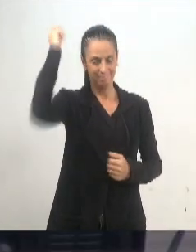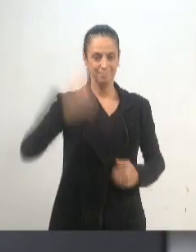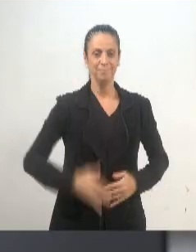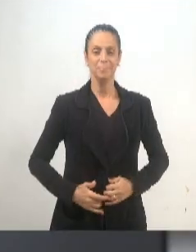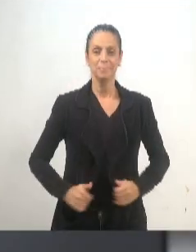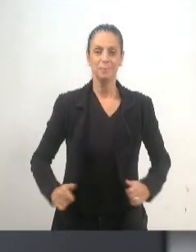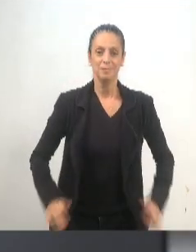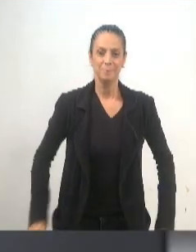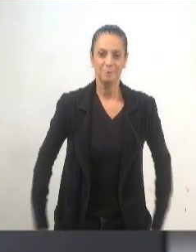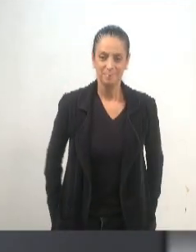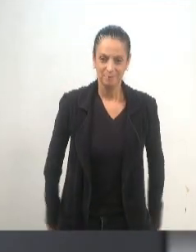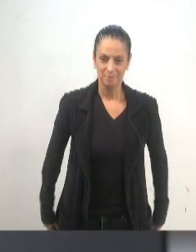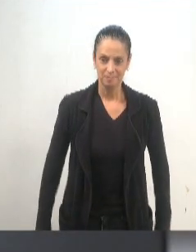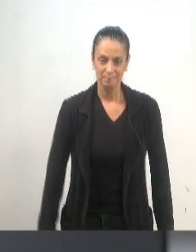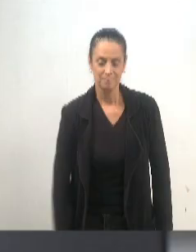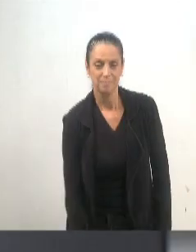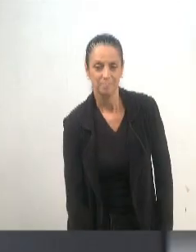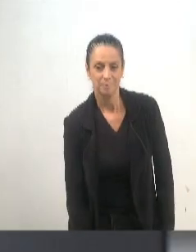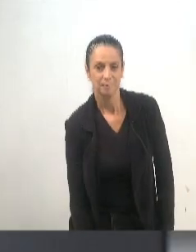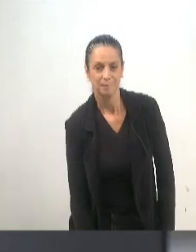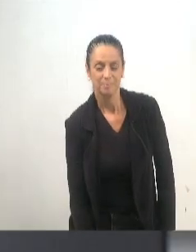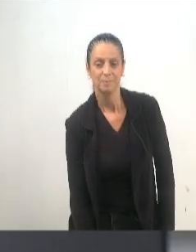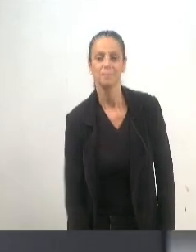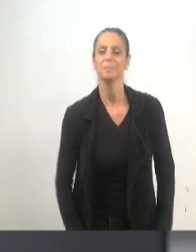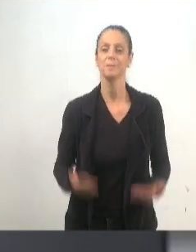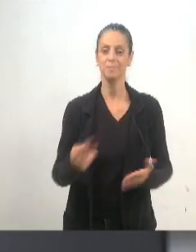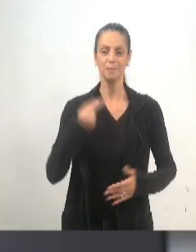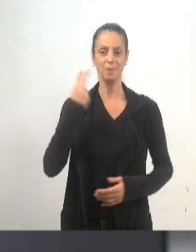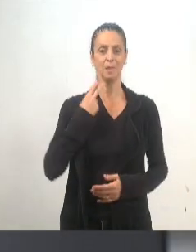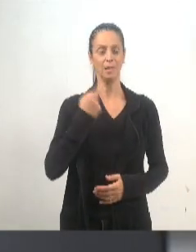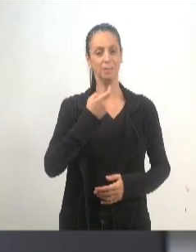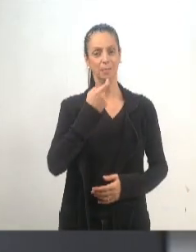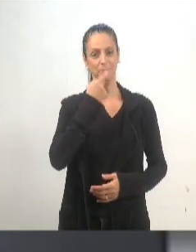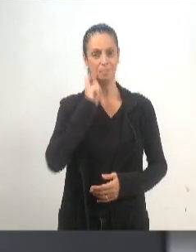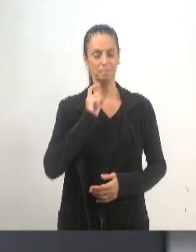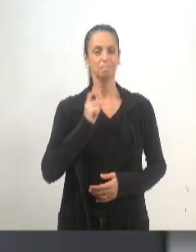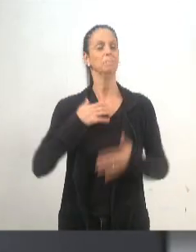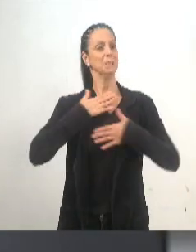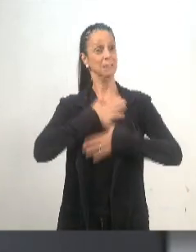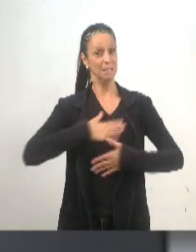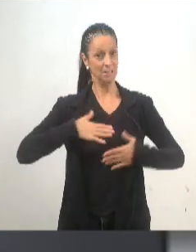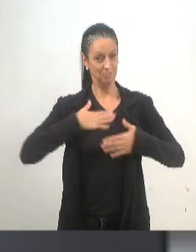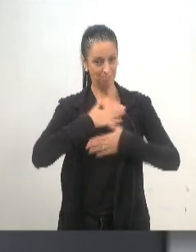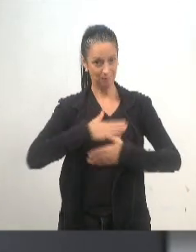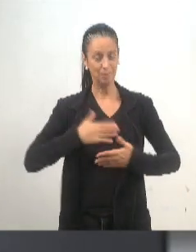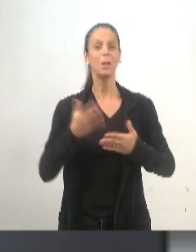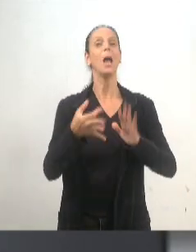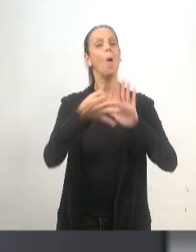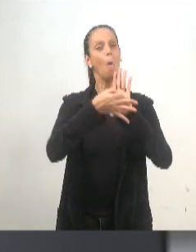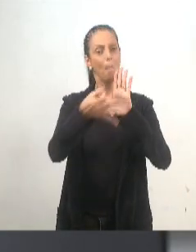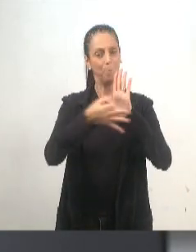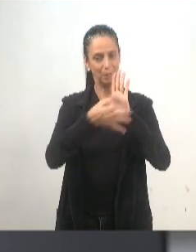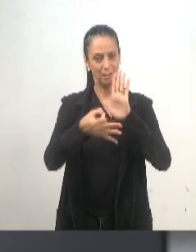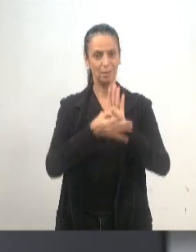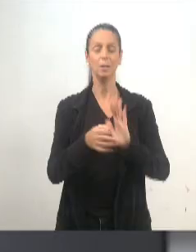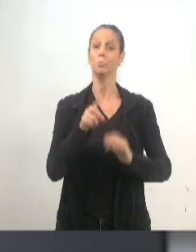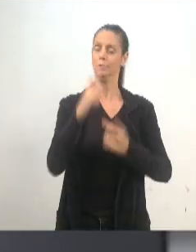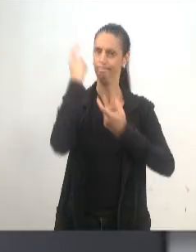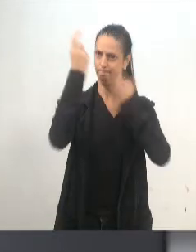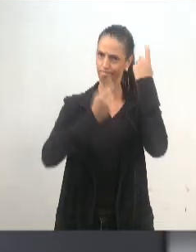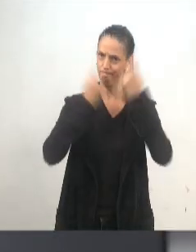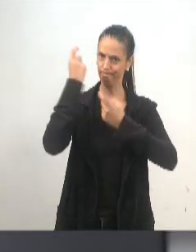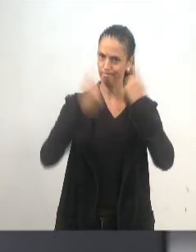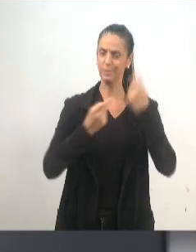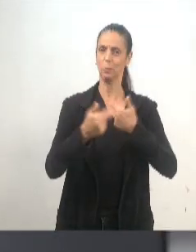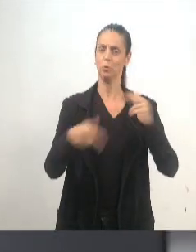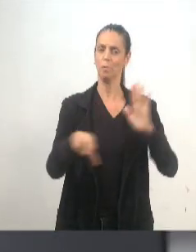Pereira. Vereador Diego Nazato, com muita satisfação quero lhe apartear. Vossa Excelência está muito preocupado com as questões